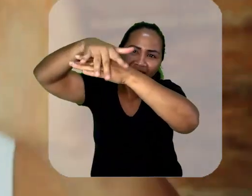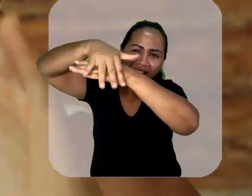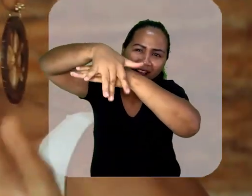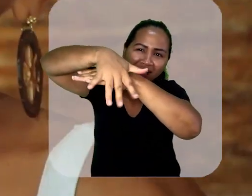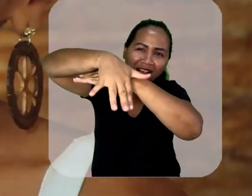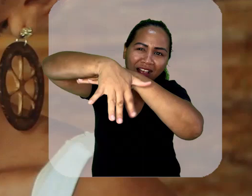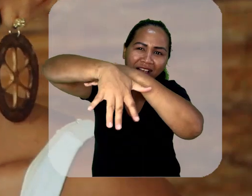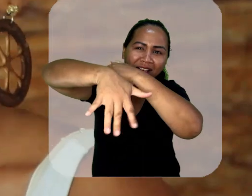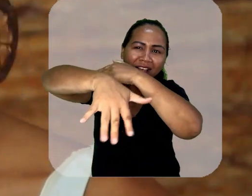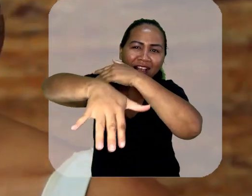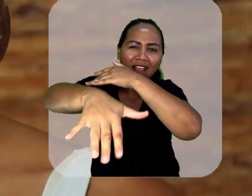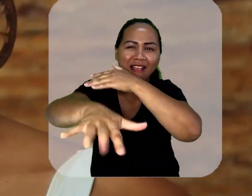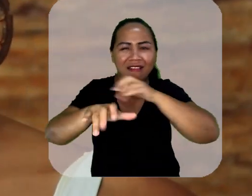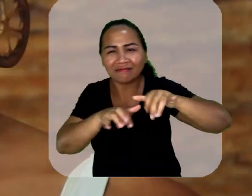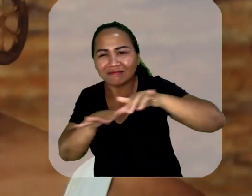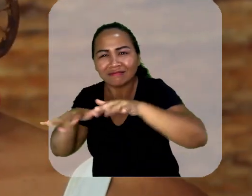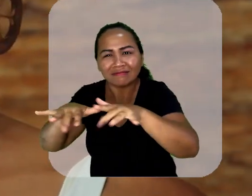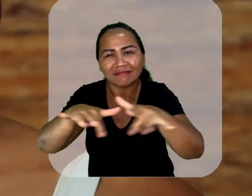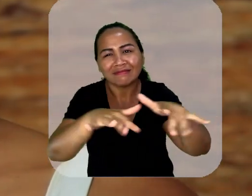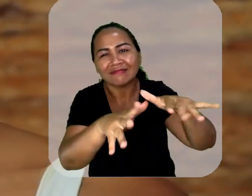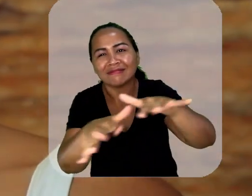desaguar no